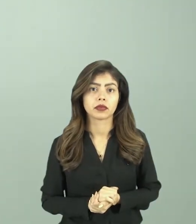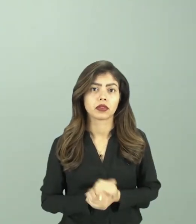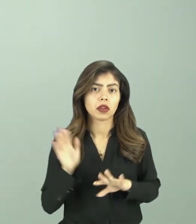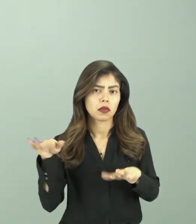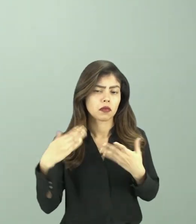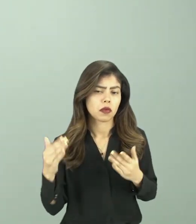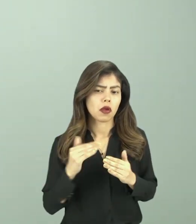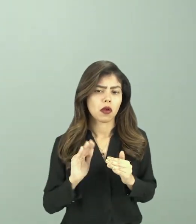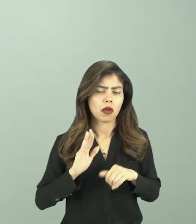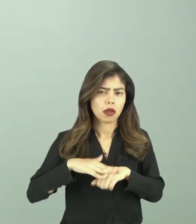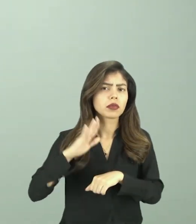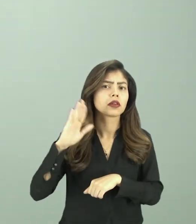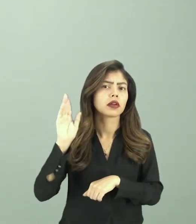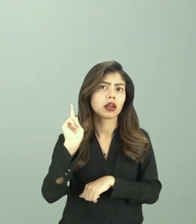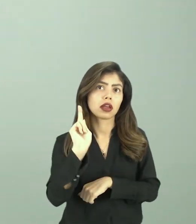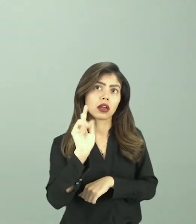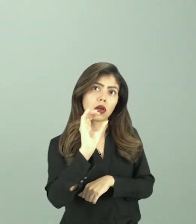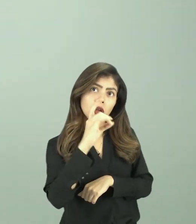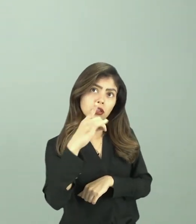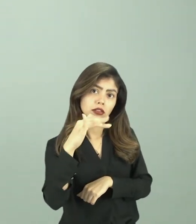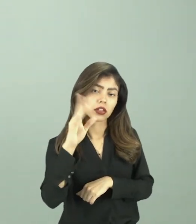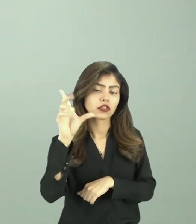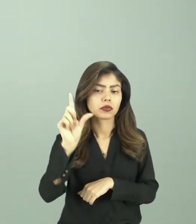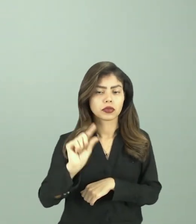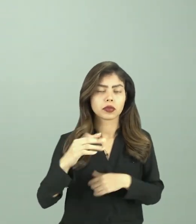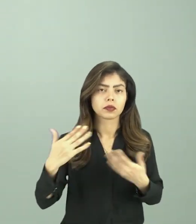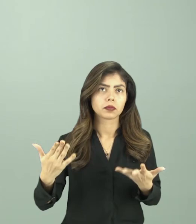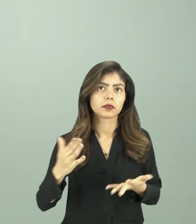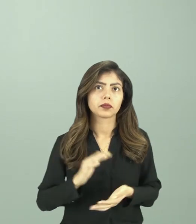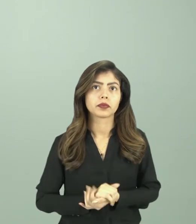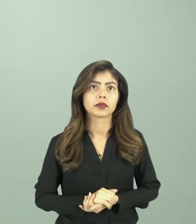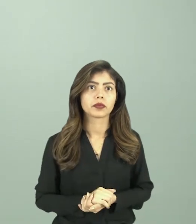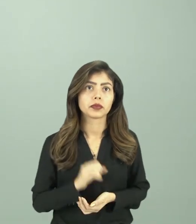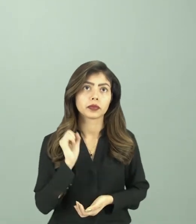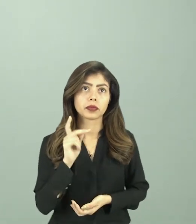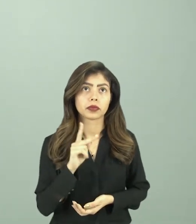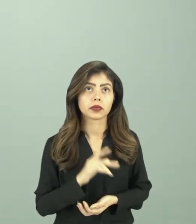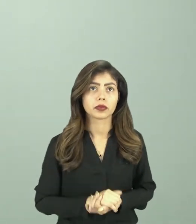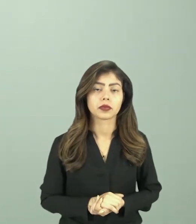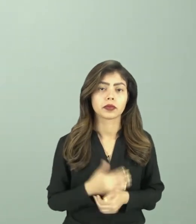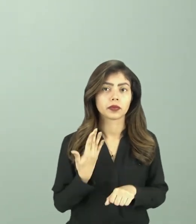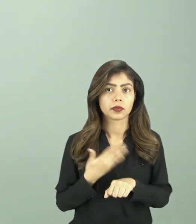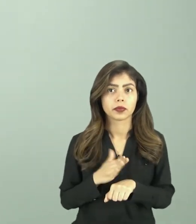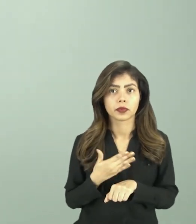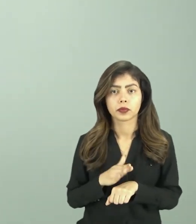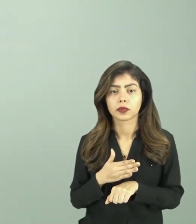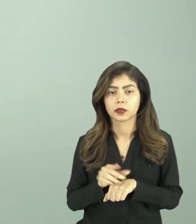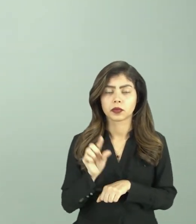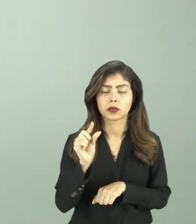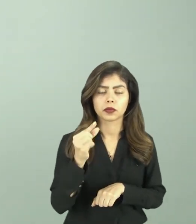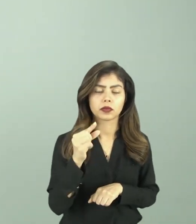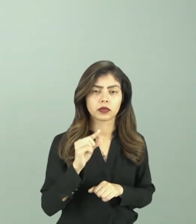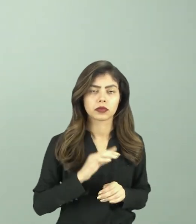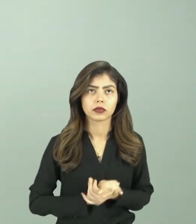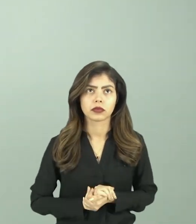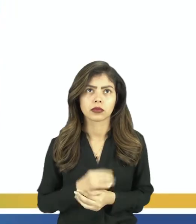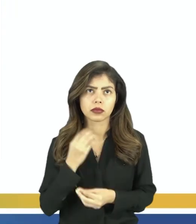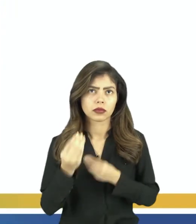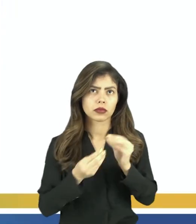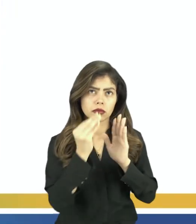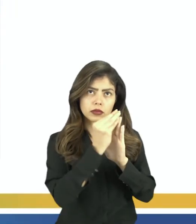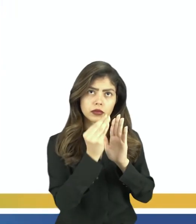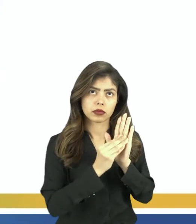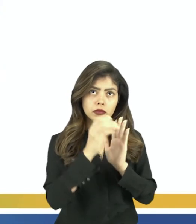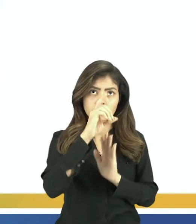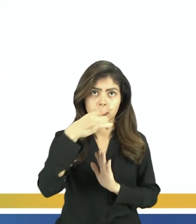qual teve acréscimo de oxigênio e qual teve a diminuição. Ok? Então, a gente vai aqui praticar um pouquinho. Com